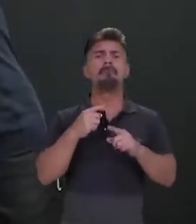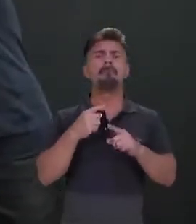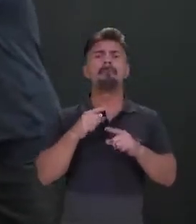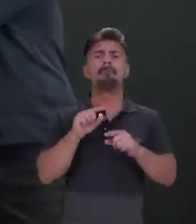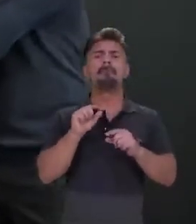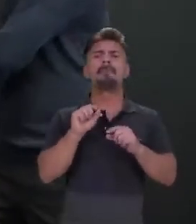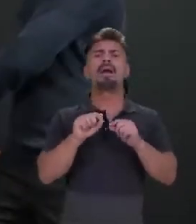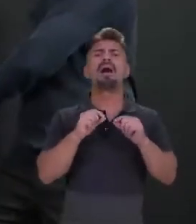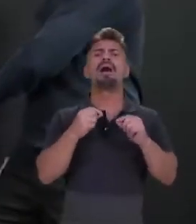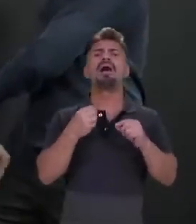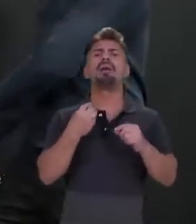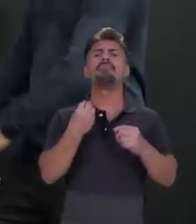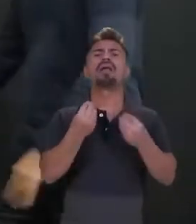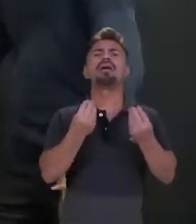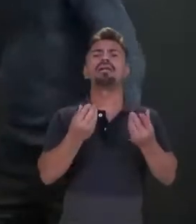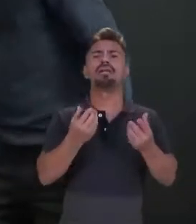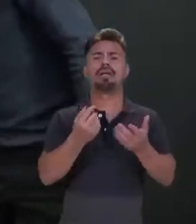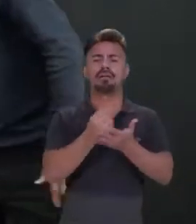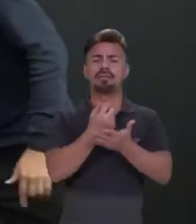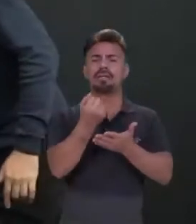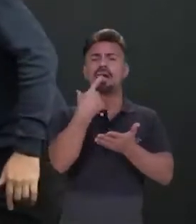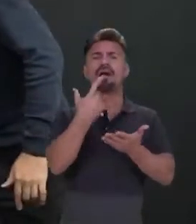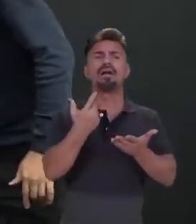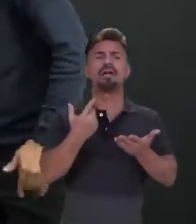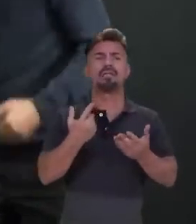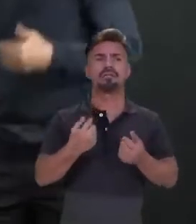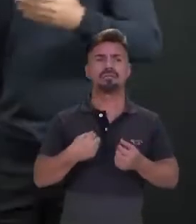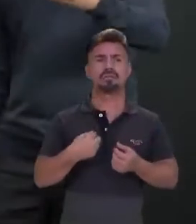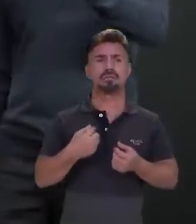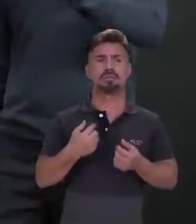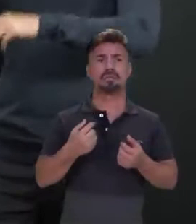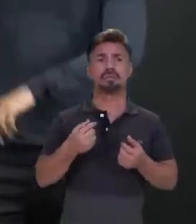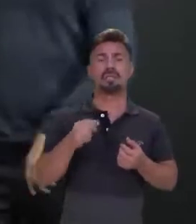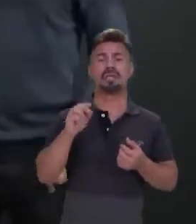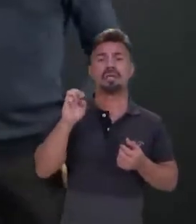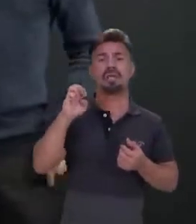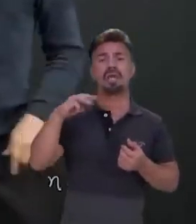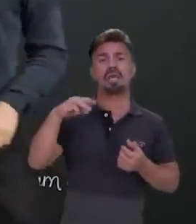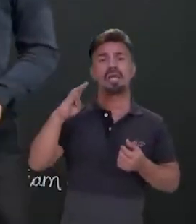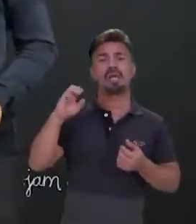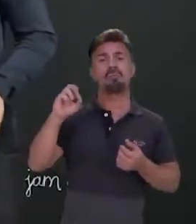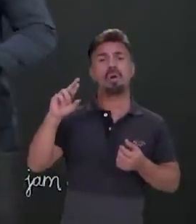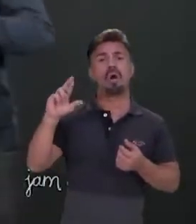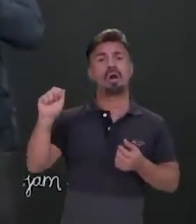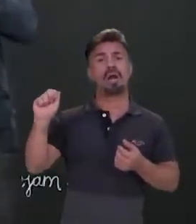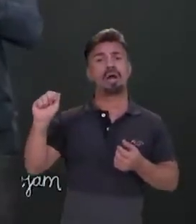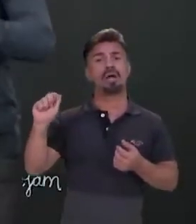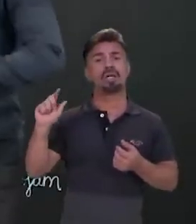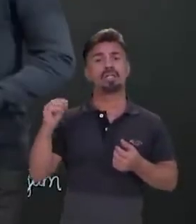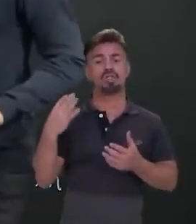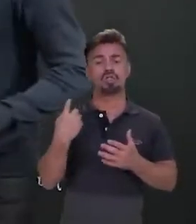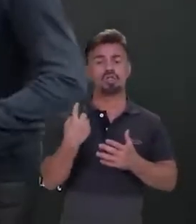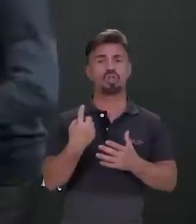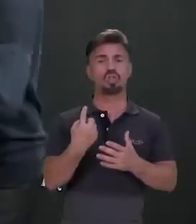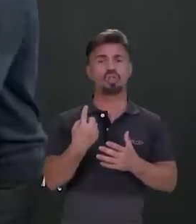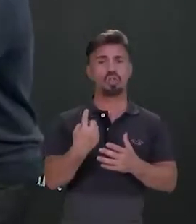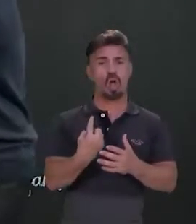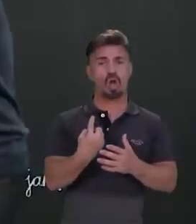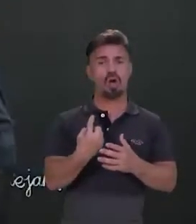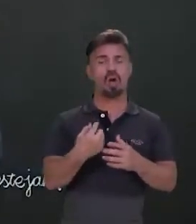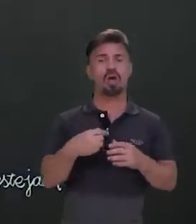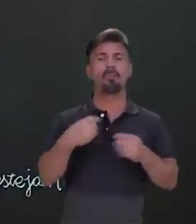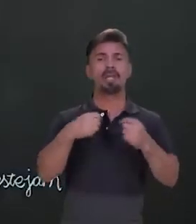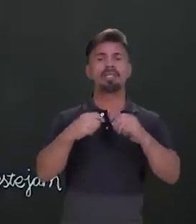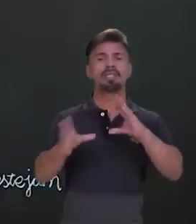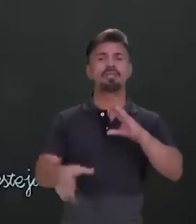oração subordinada, introduzida pelo conectivo embora, não faz sentido se estiver sozinho, se não tiver